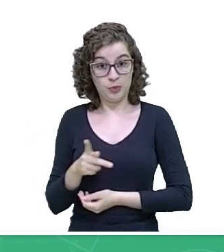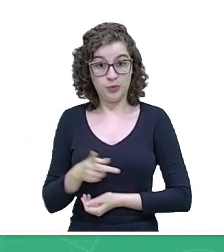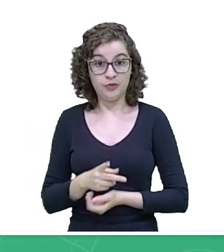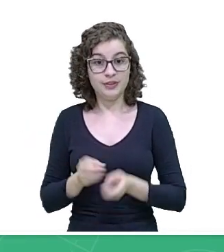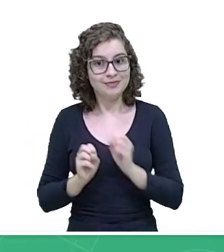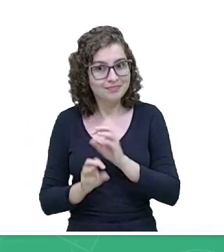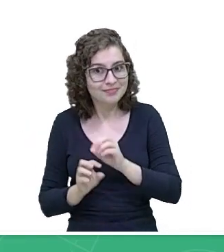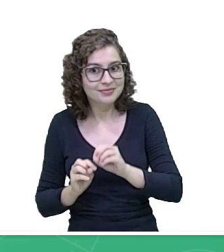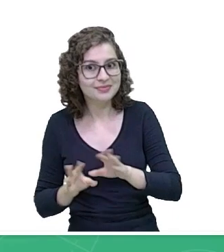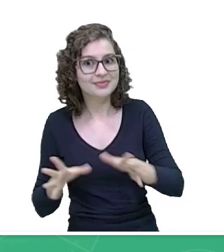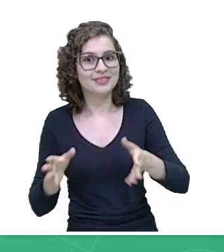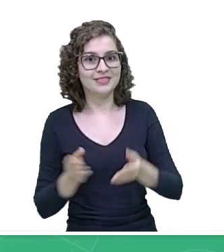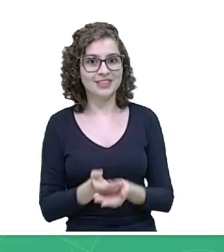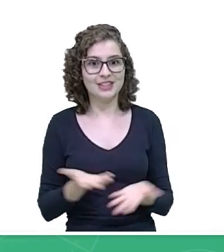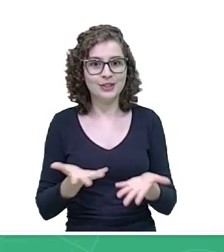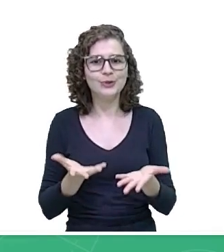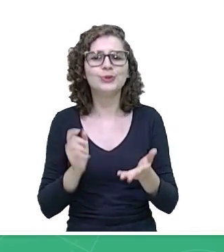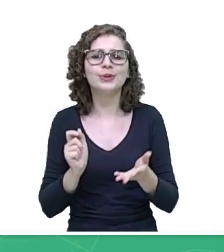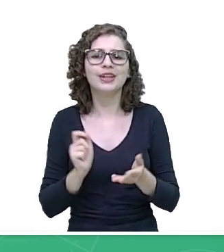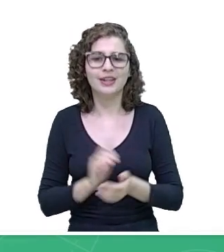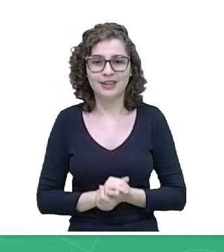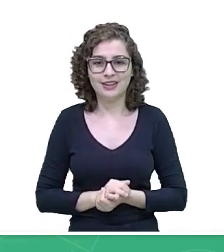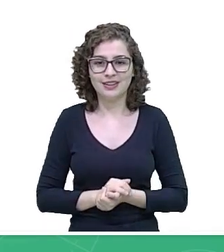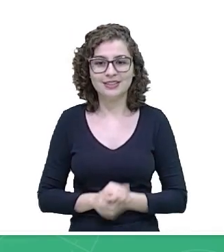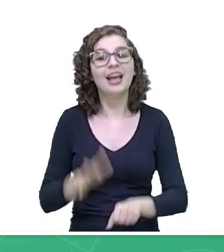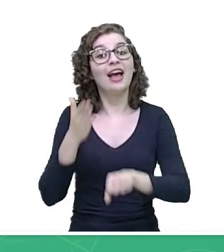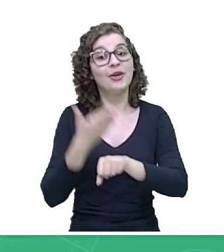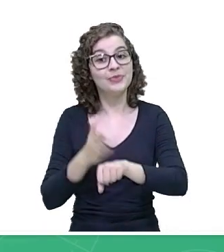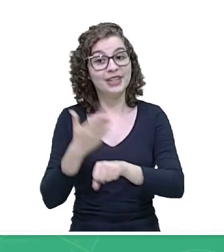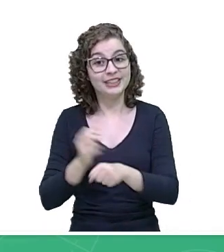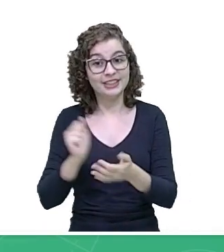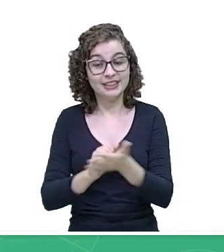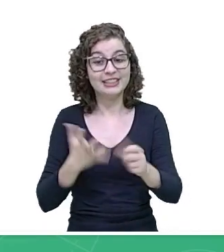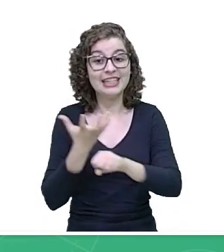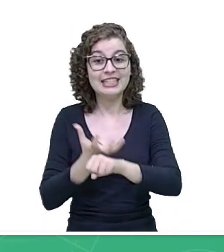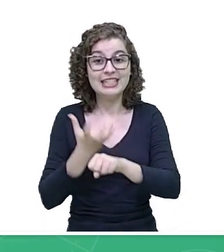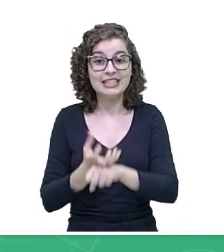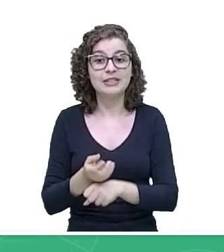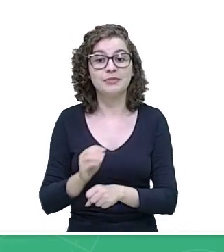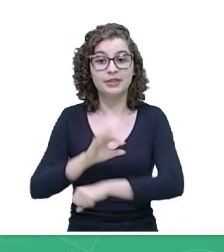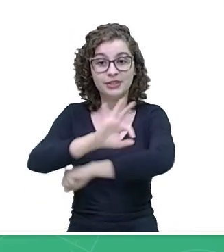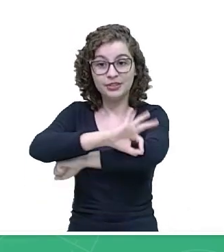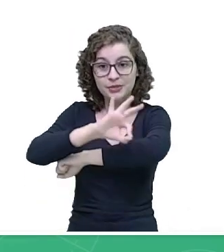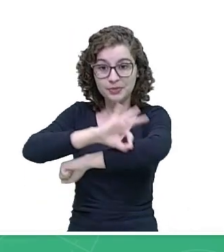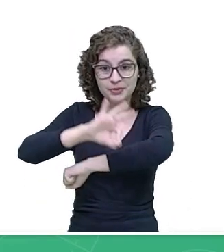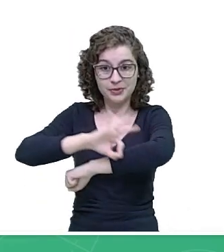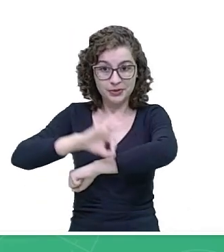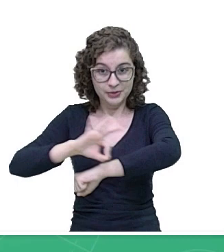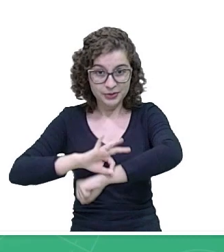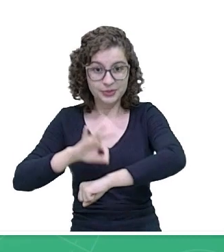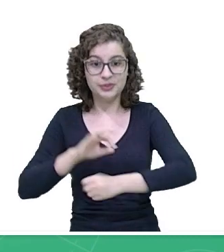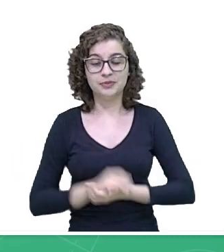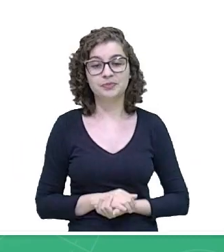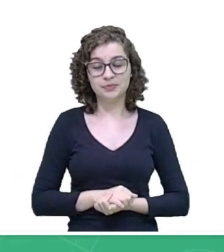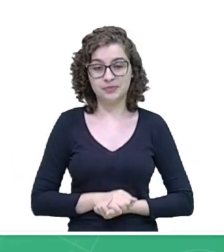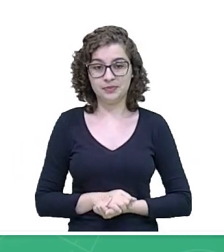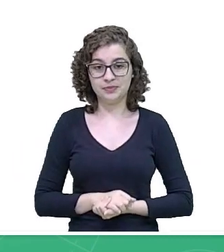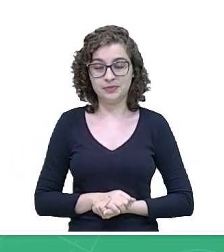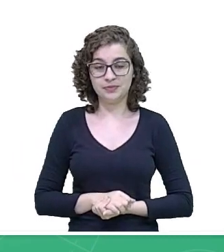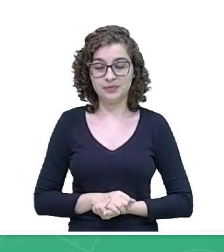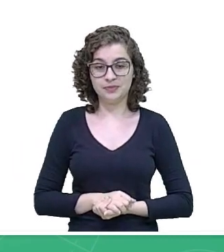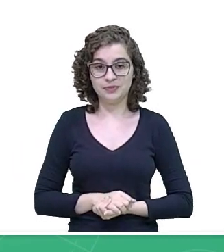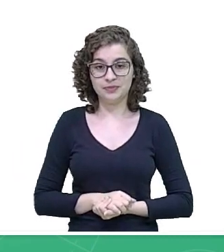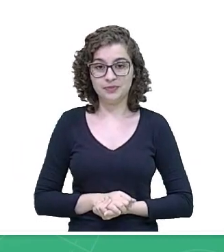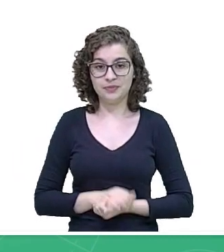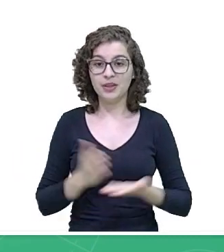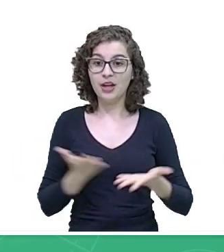estar com vocês fazendo o exercitando de biologia. Vamos dar uma olhada então na nossa atividade? Olha aí, gente, agora a